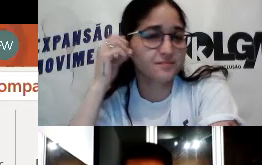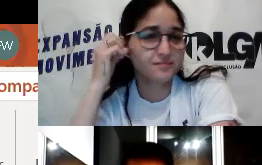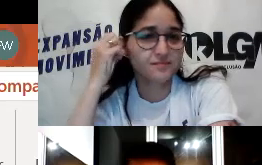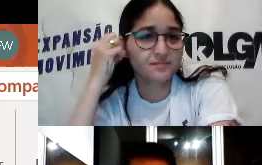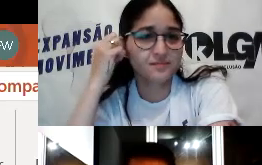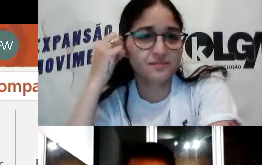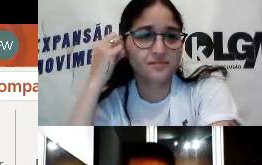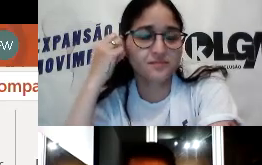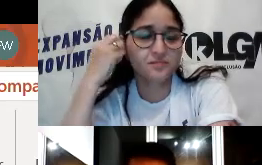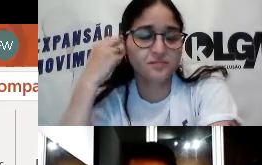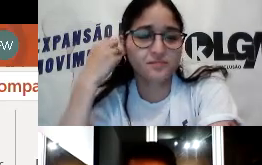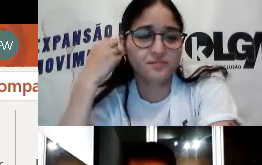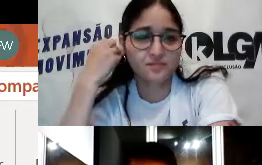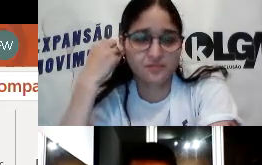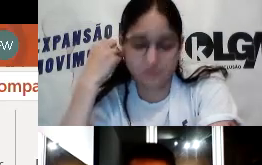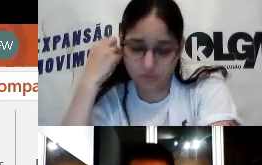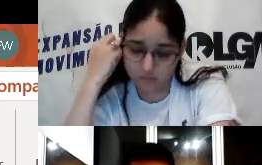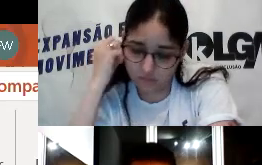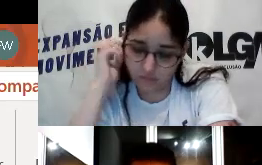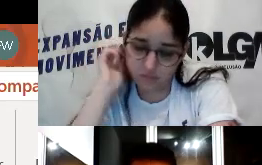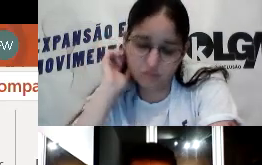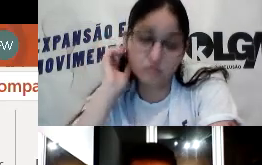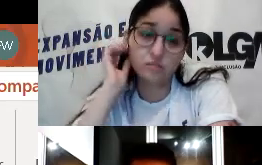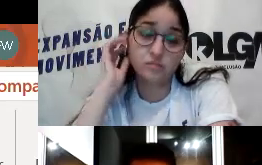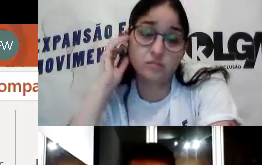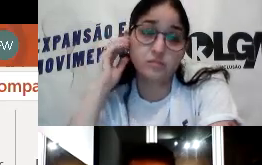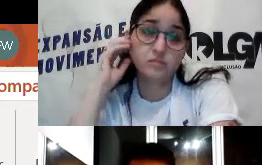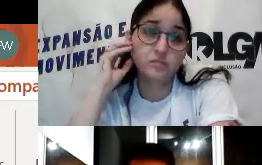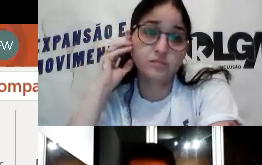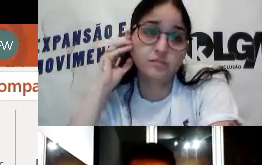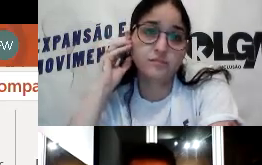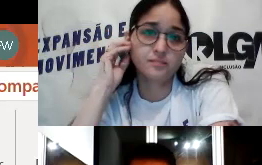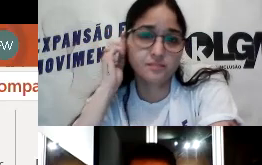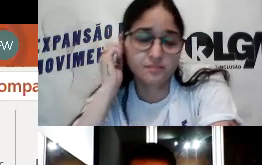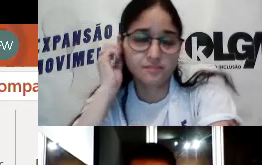Concordo com você. Como essa palavra tem força, né? Como a palavra tem